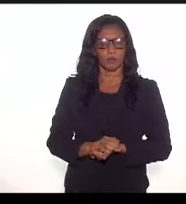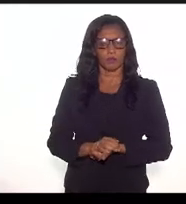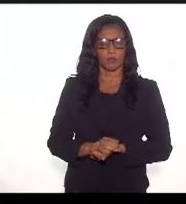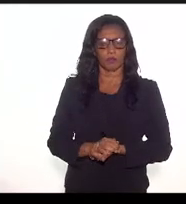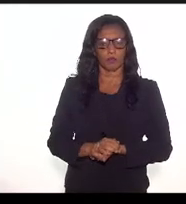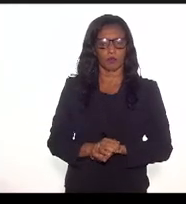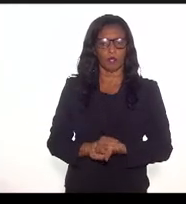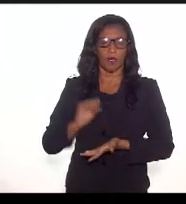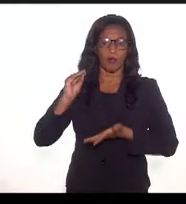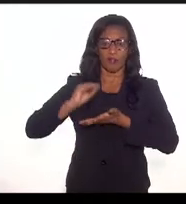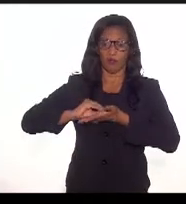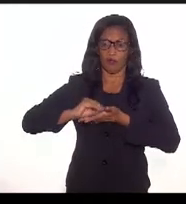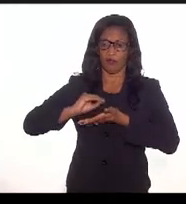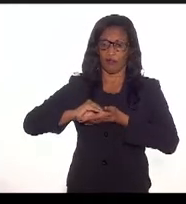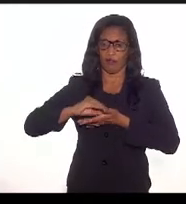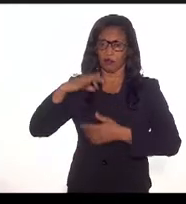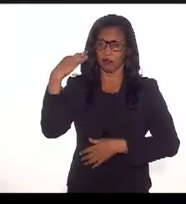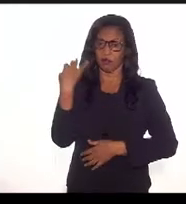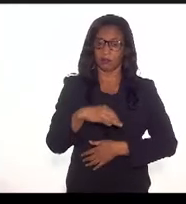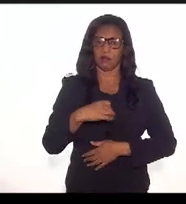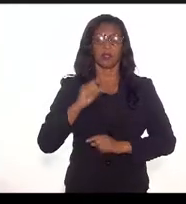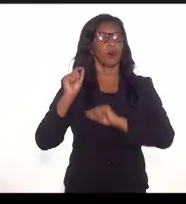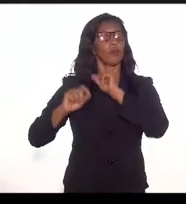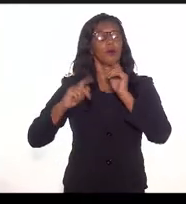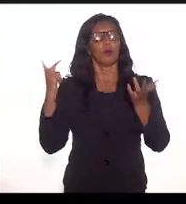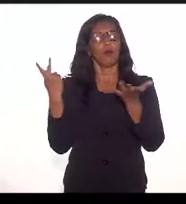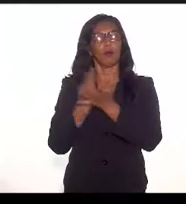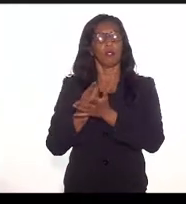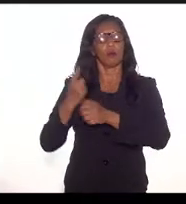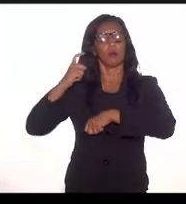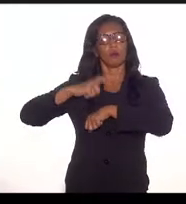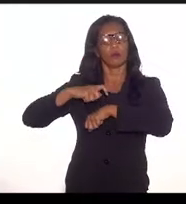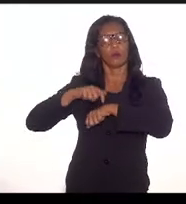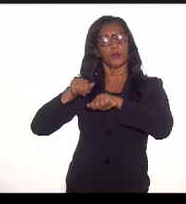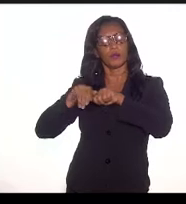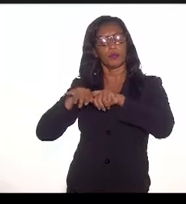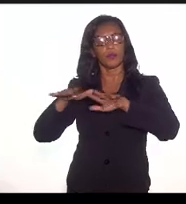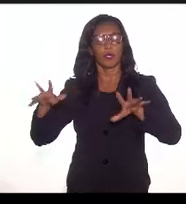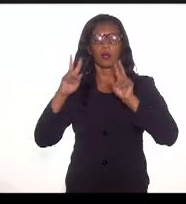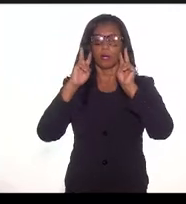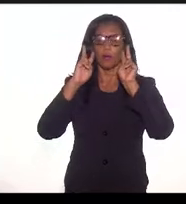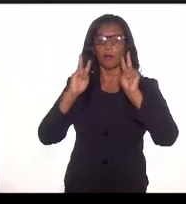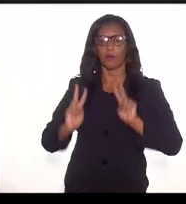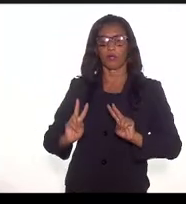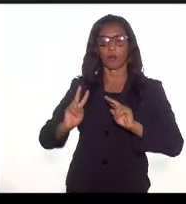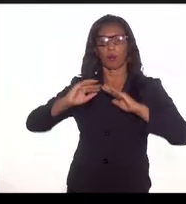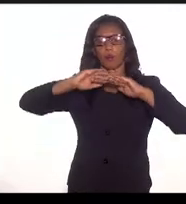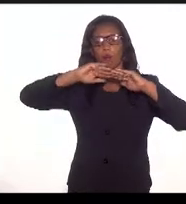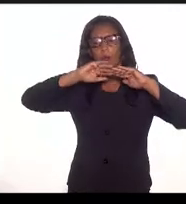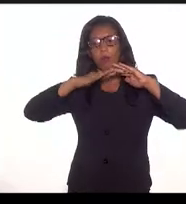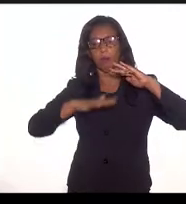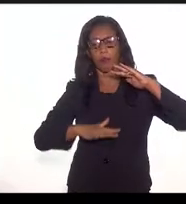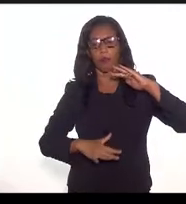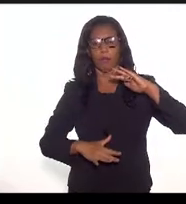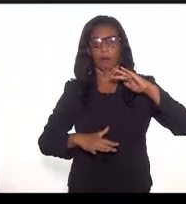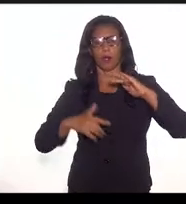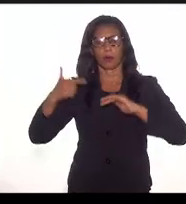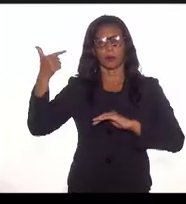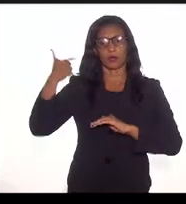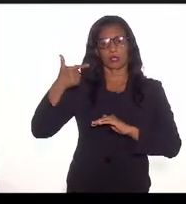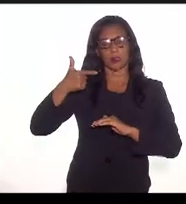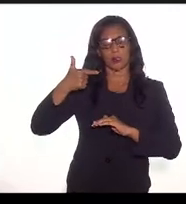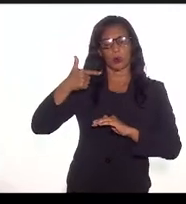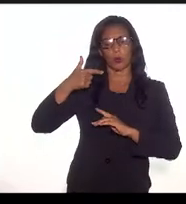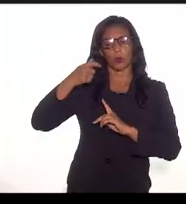da não certeza do que iria acontecer nesse momento de pandemia. Então, vimos uma queda brusca no segundo